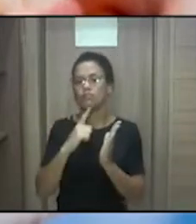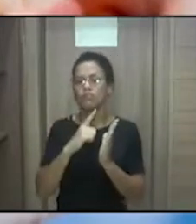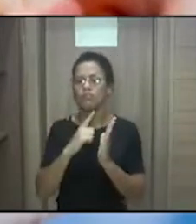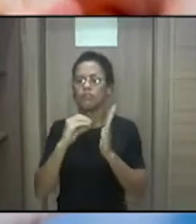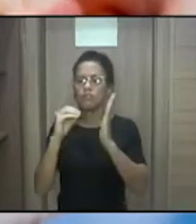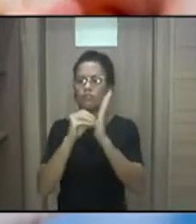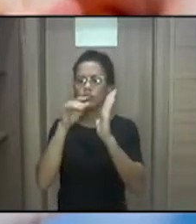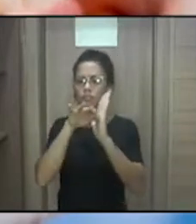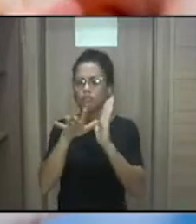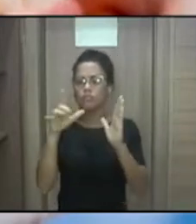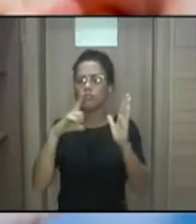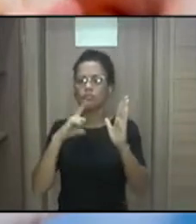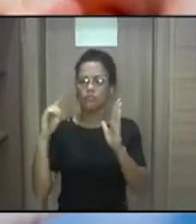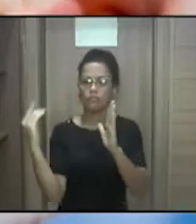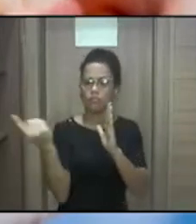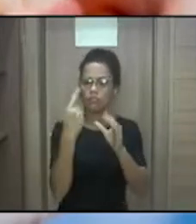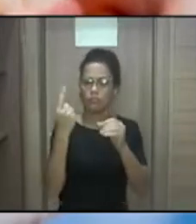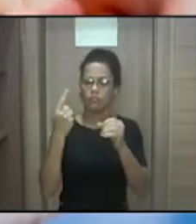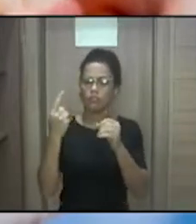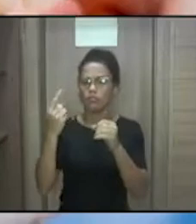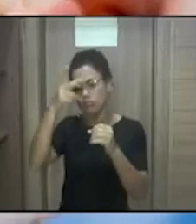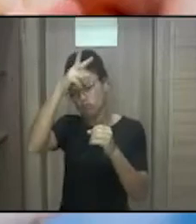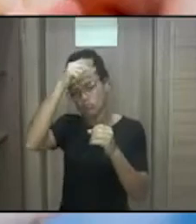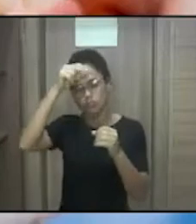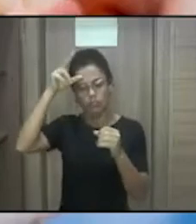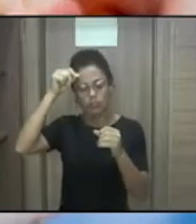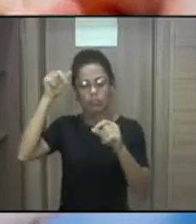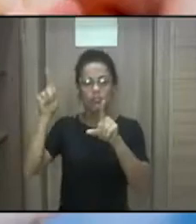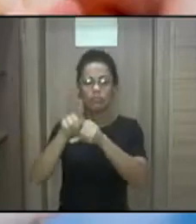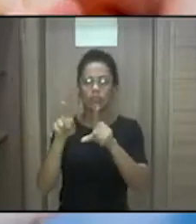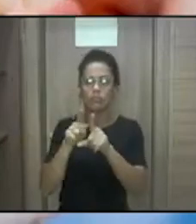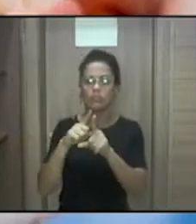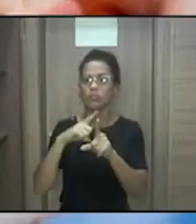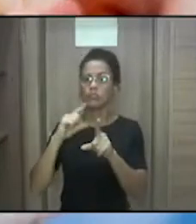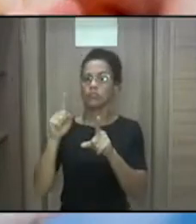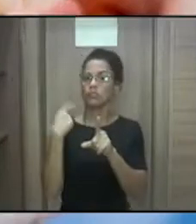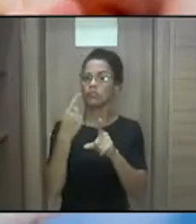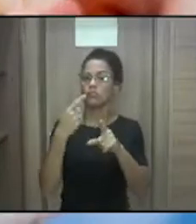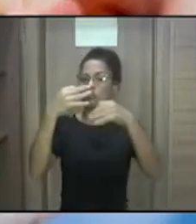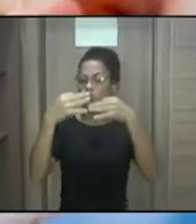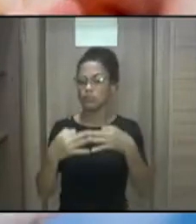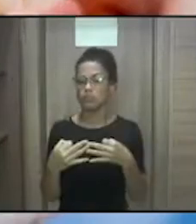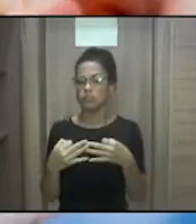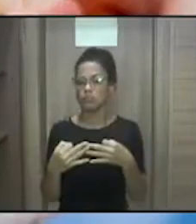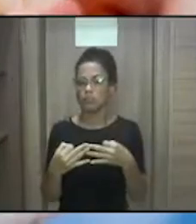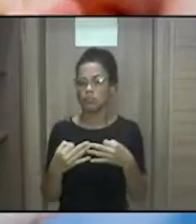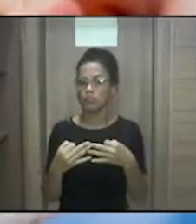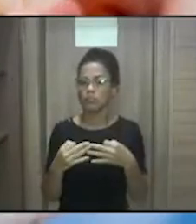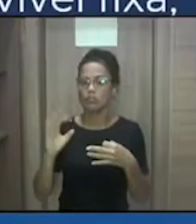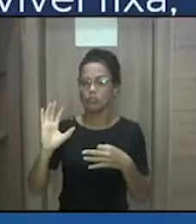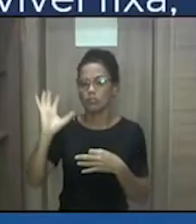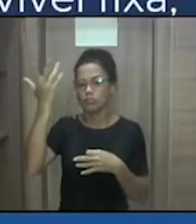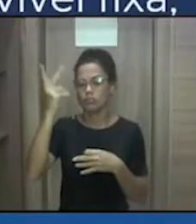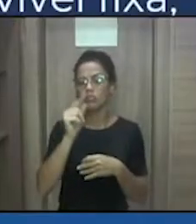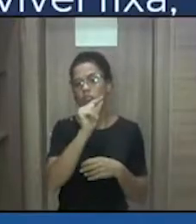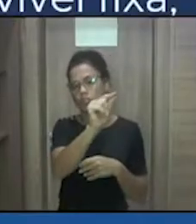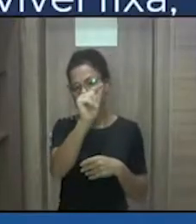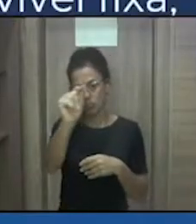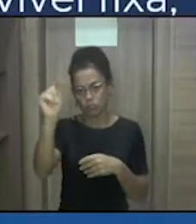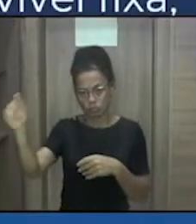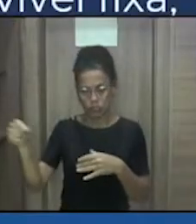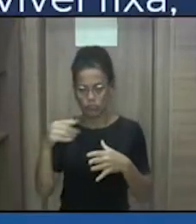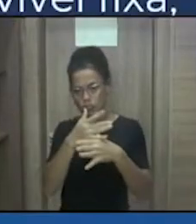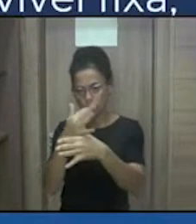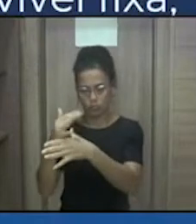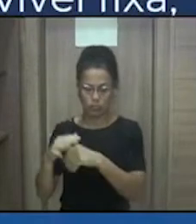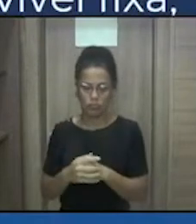a fim de comparar o estimado e o que efetivamente vem sendo praticado pelos municípios. Então,